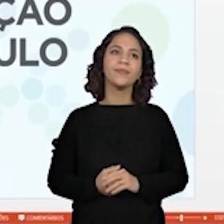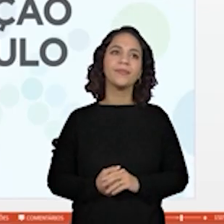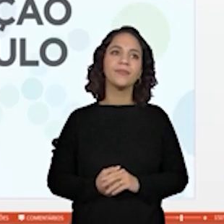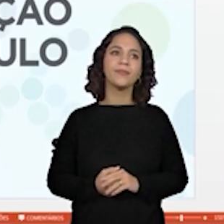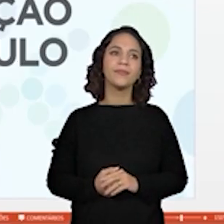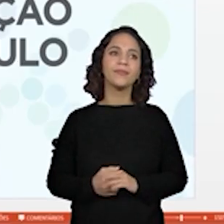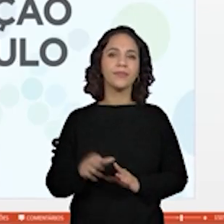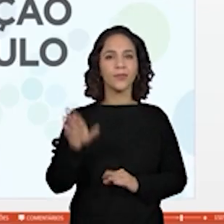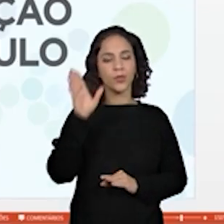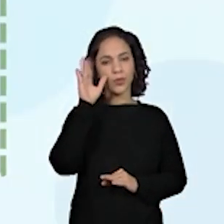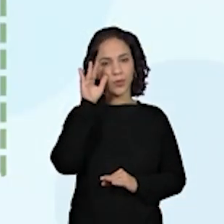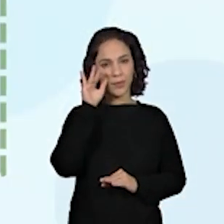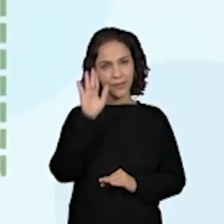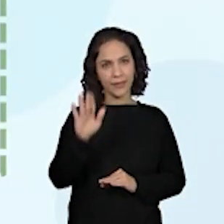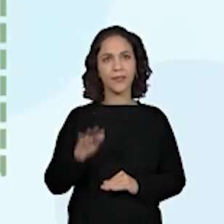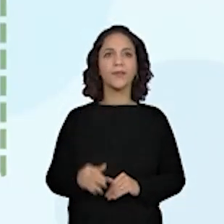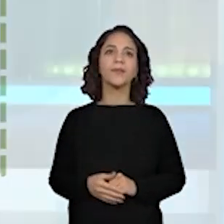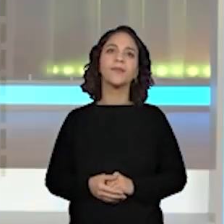Vamos observar.